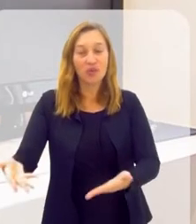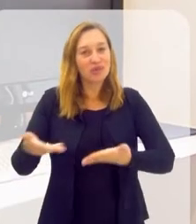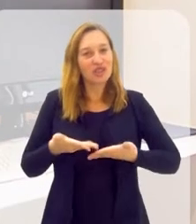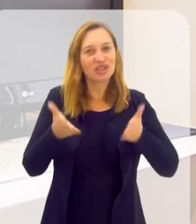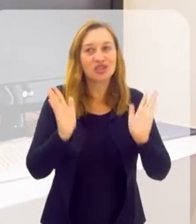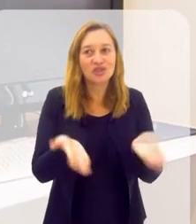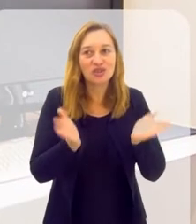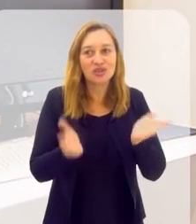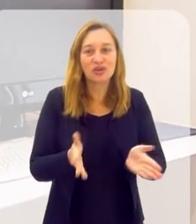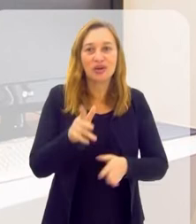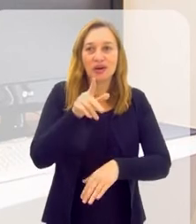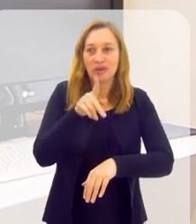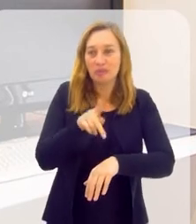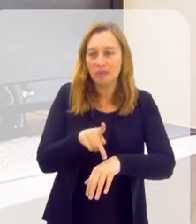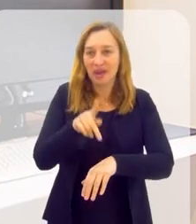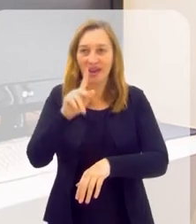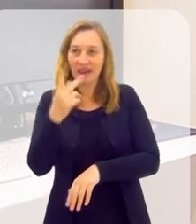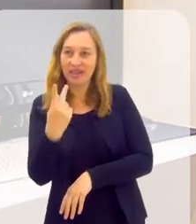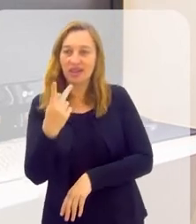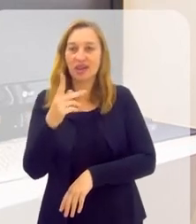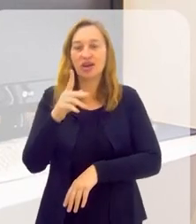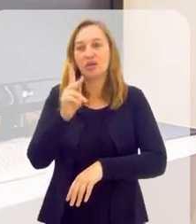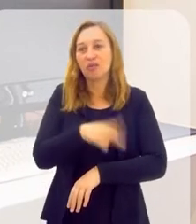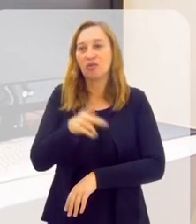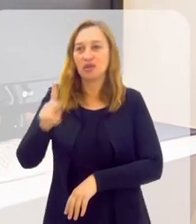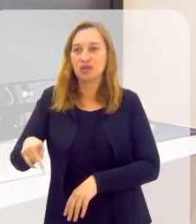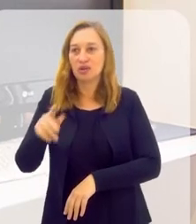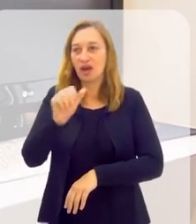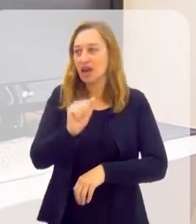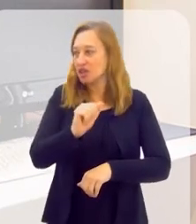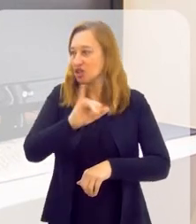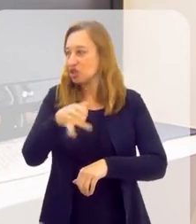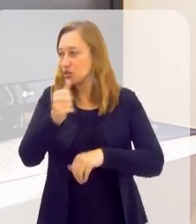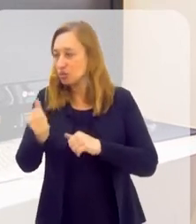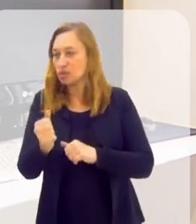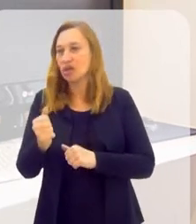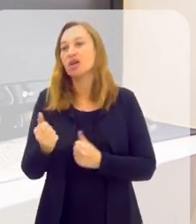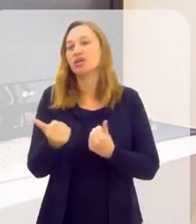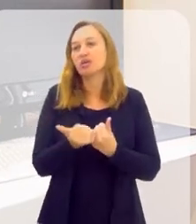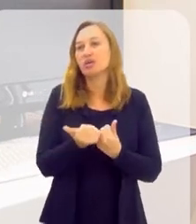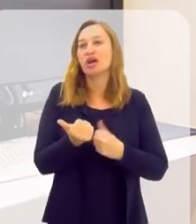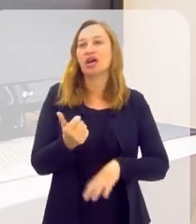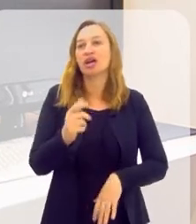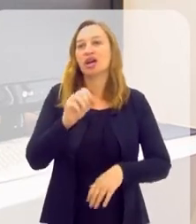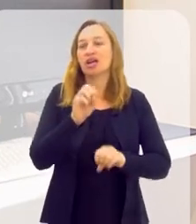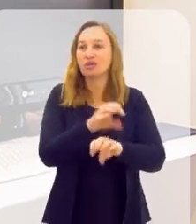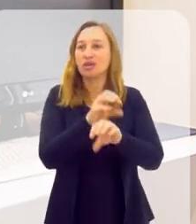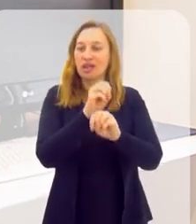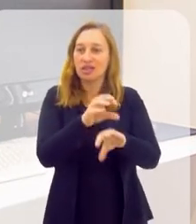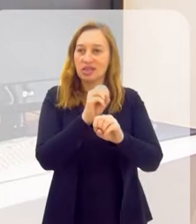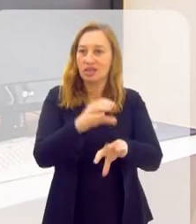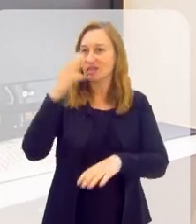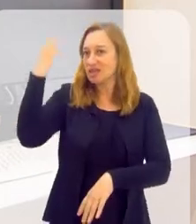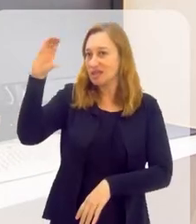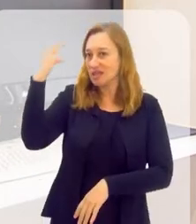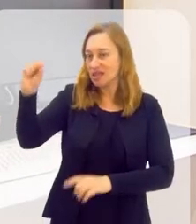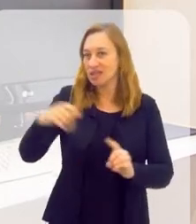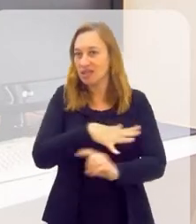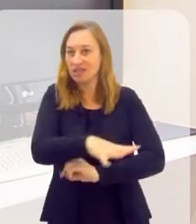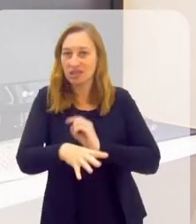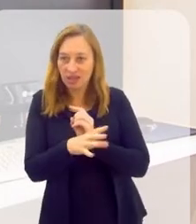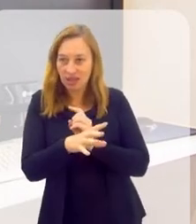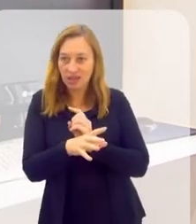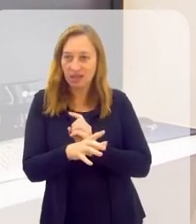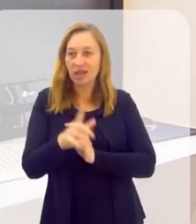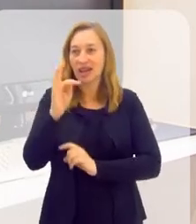Meu convidado de hoje é o PhD, professor adjunto na Escola Superior de Educação e Ciências Sociais do